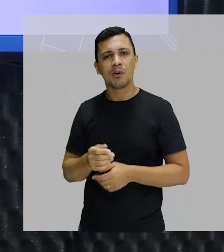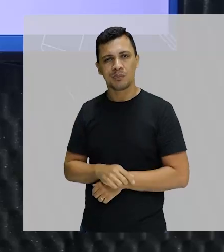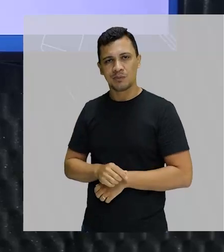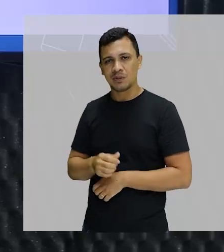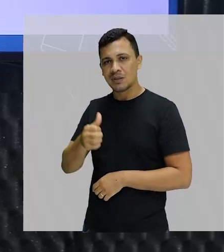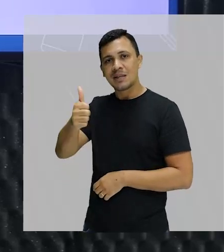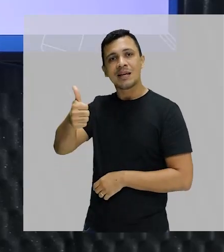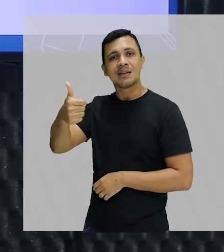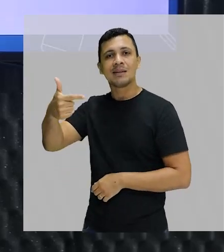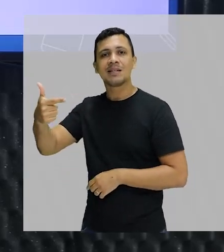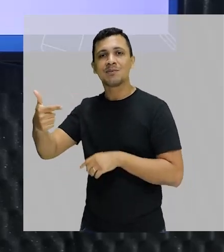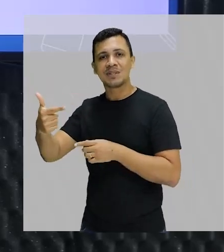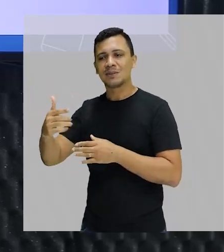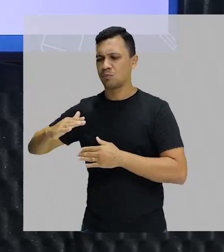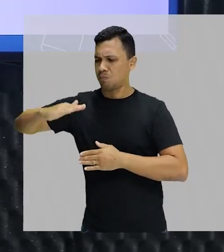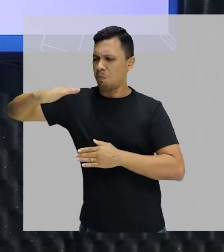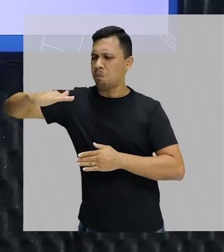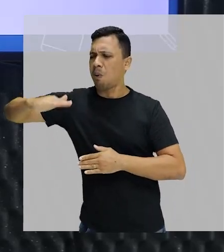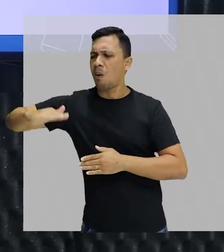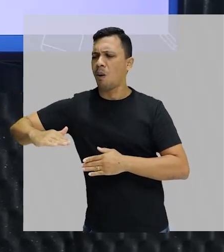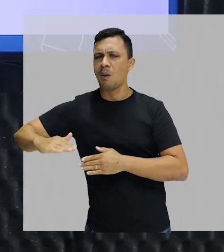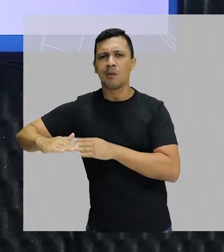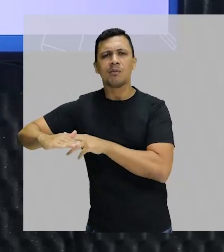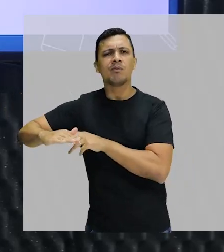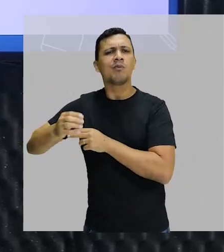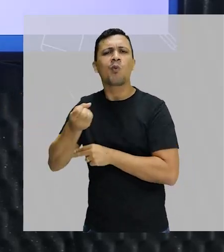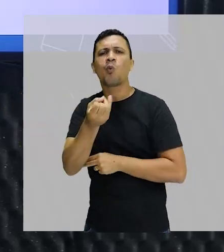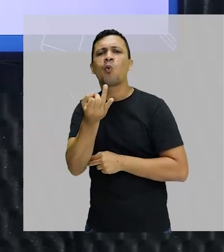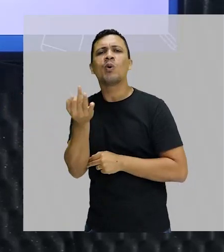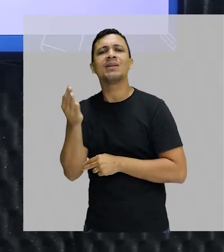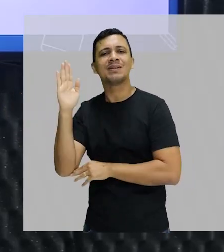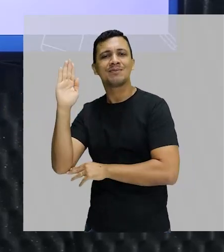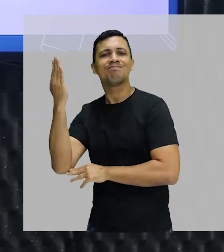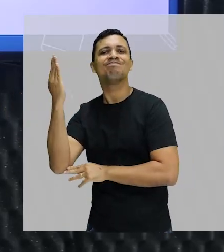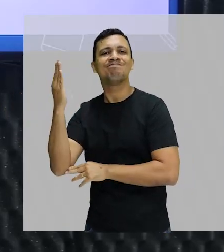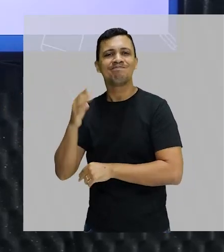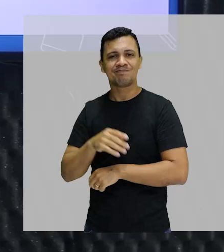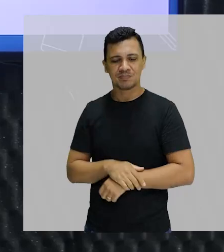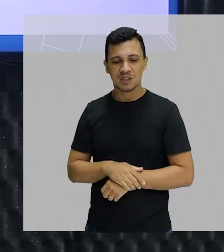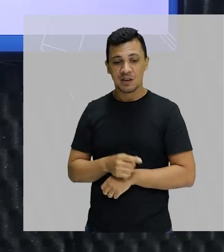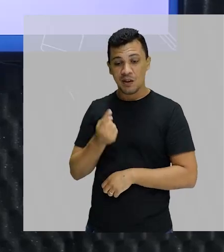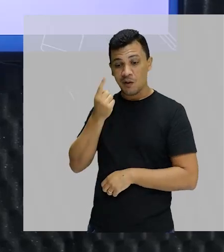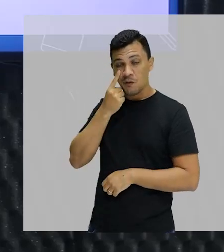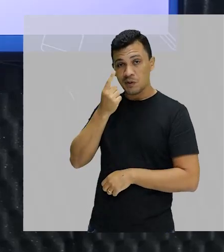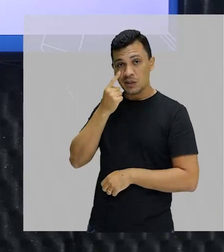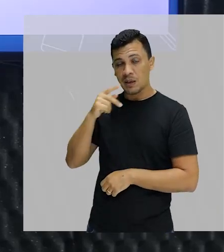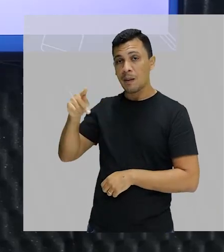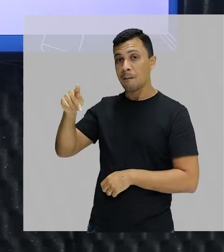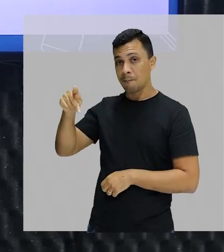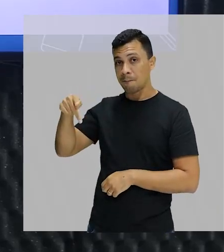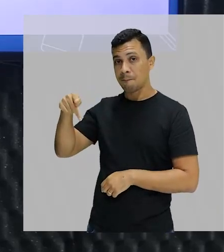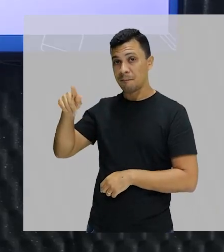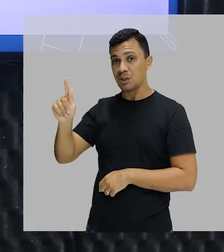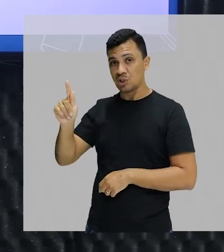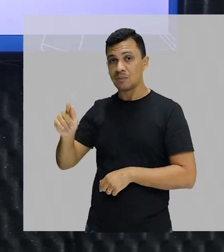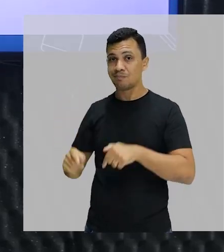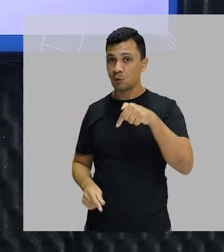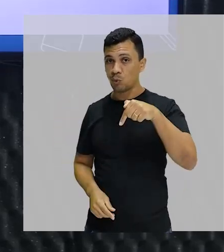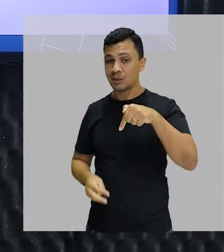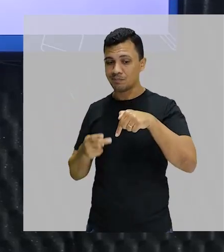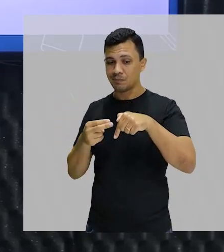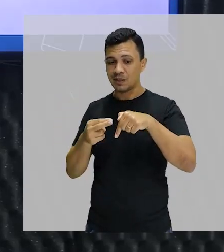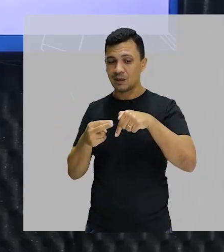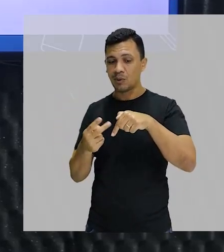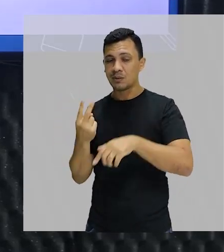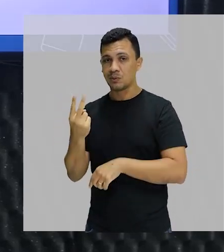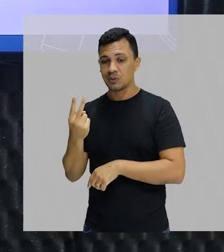12ª pilha. Então, nesse caso aqui, né, veja que nós temos uma PG de razão 2, justamente pela tabelinha que foi